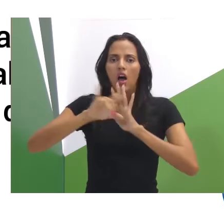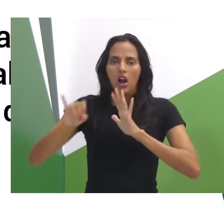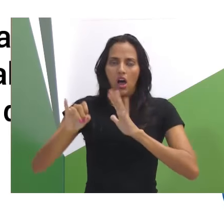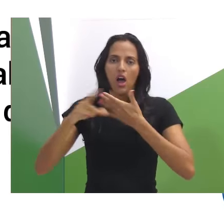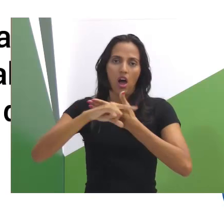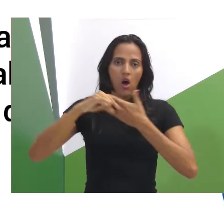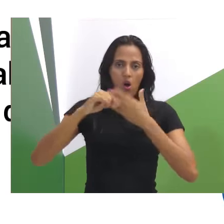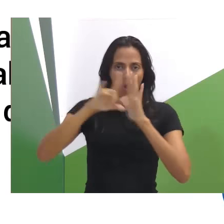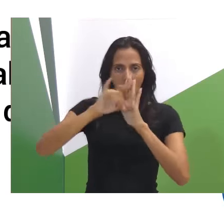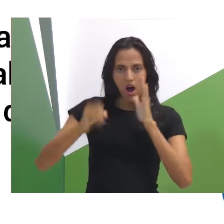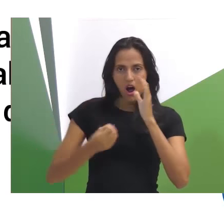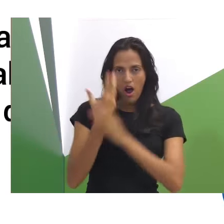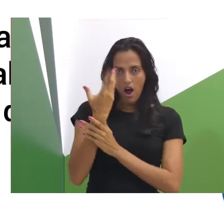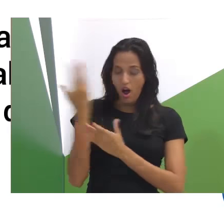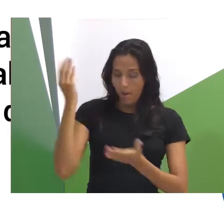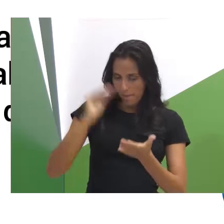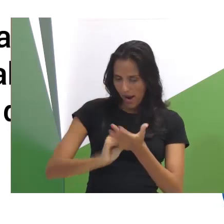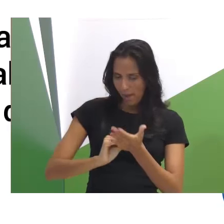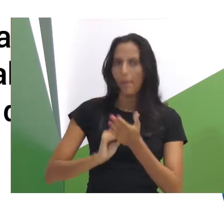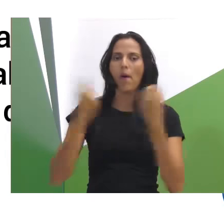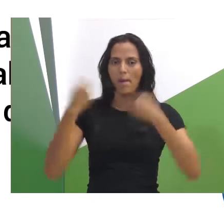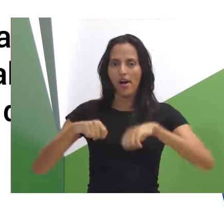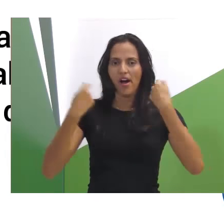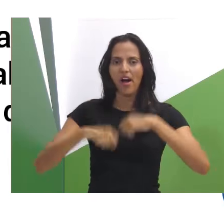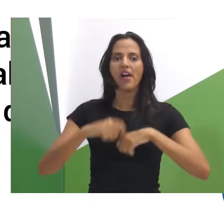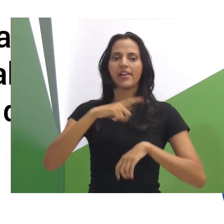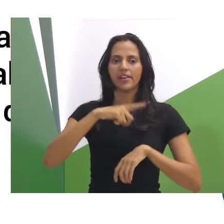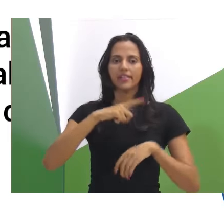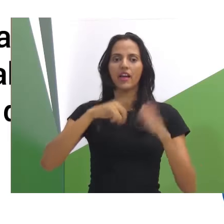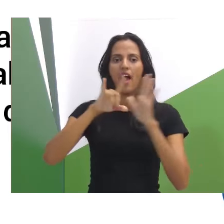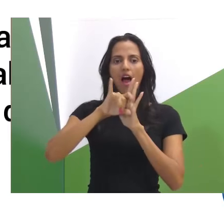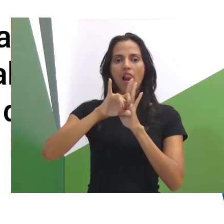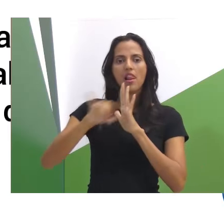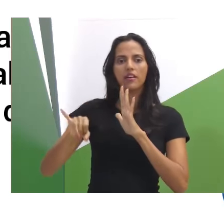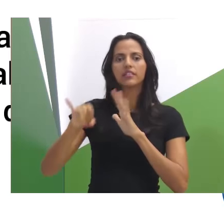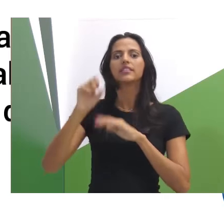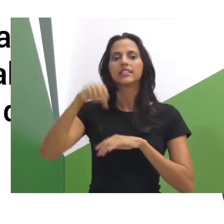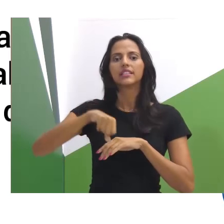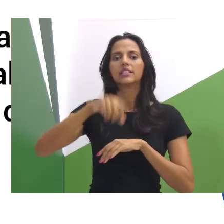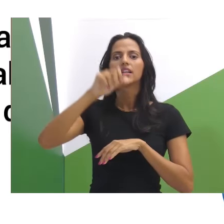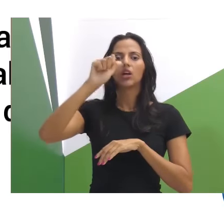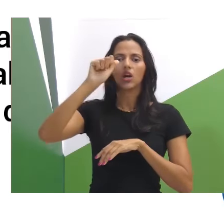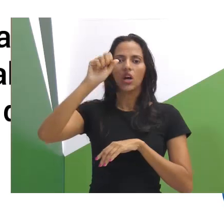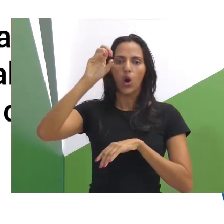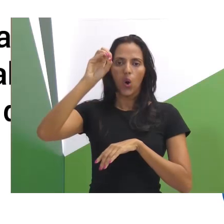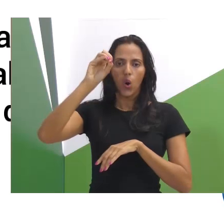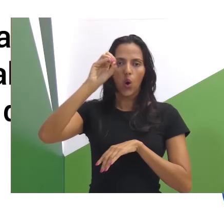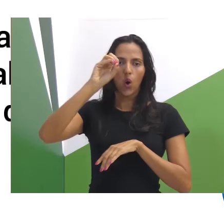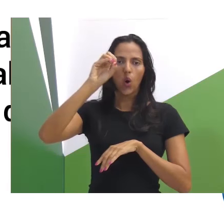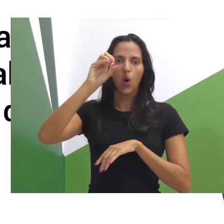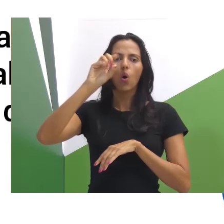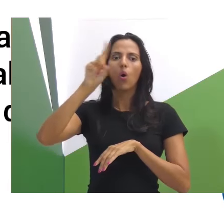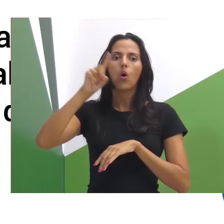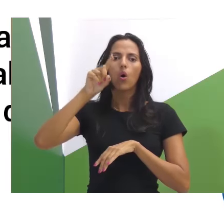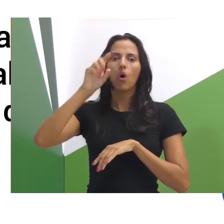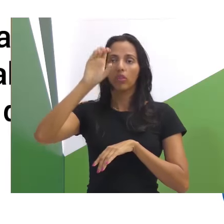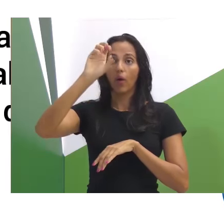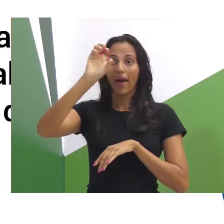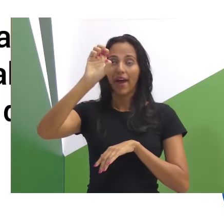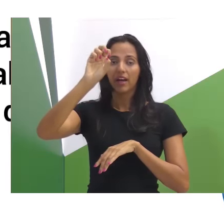o autor da lei, na lei. Então, a lei Eusébio de Queiroz, que acabou com o tráfico negreiro, em 28 de setembro de 1871,